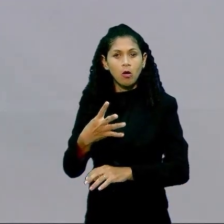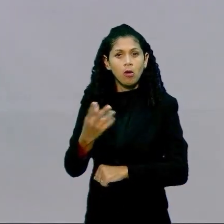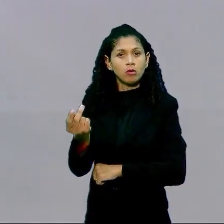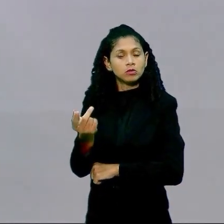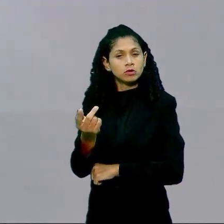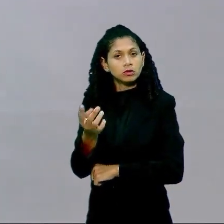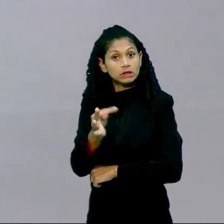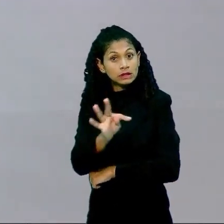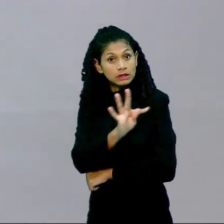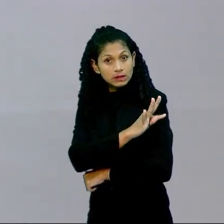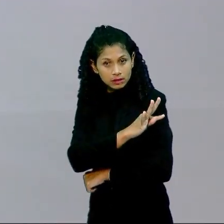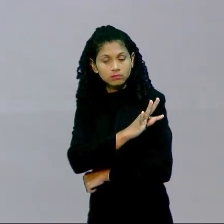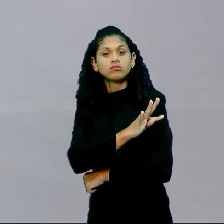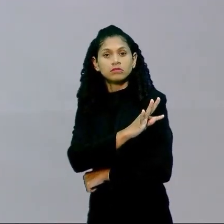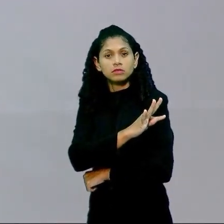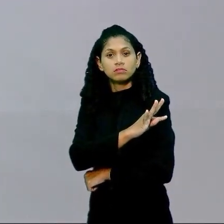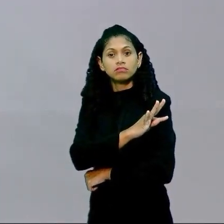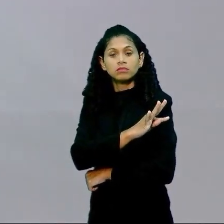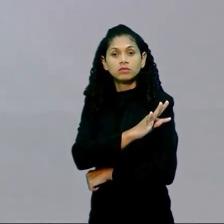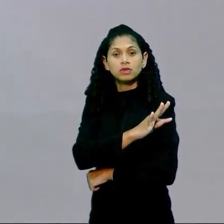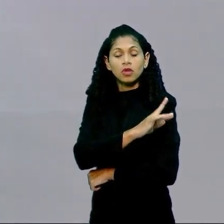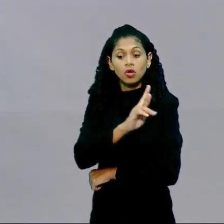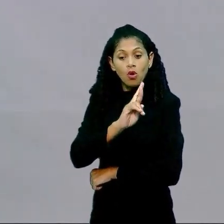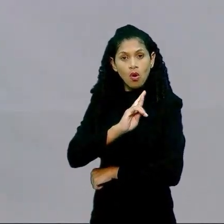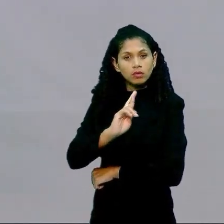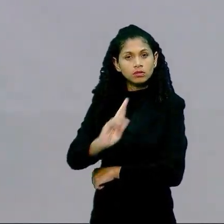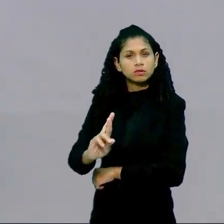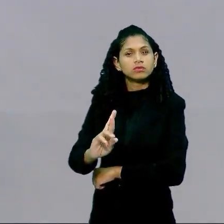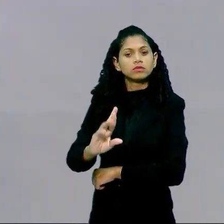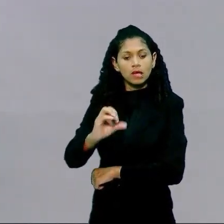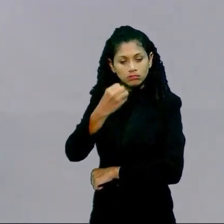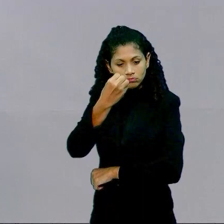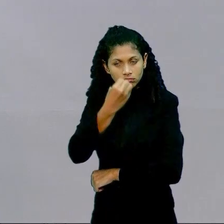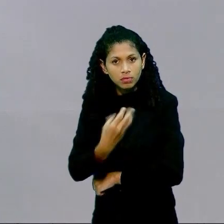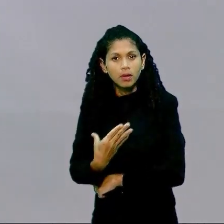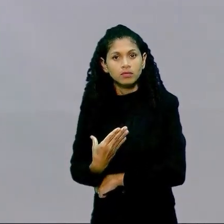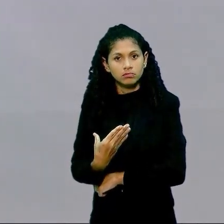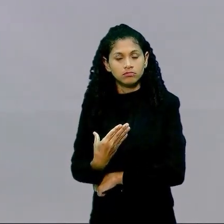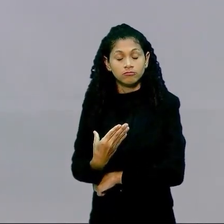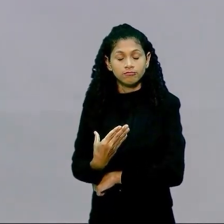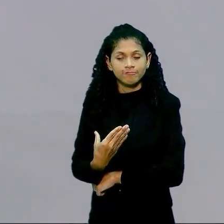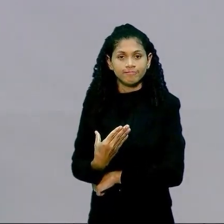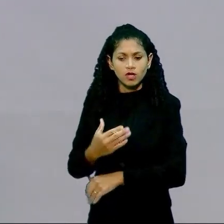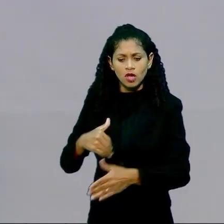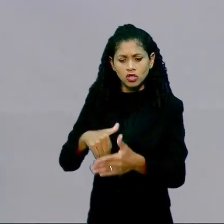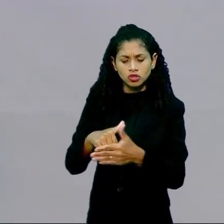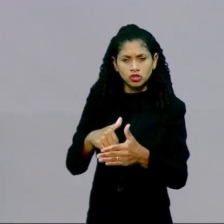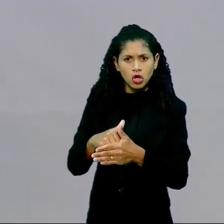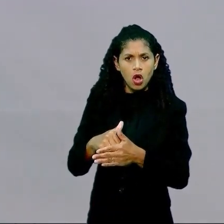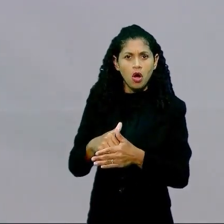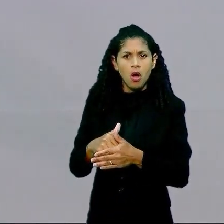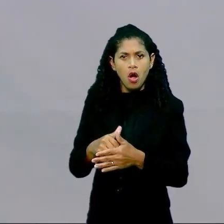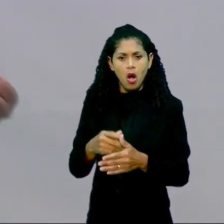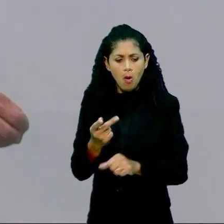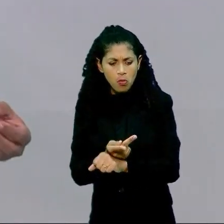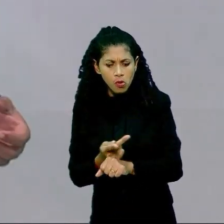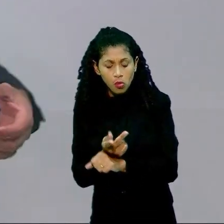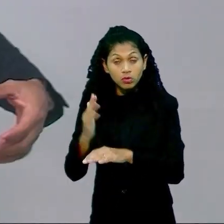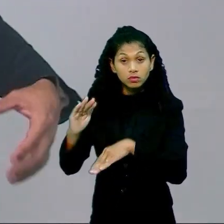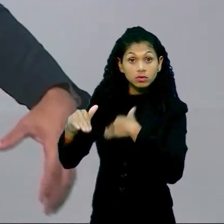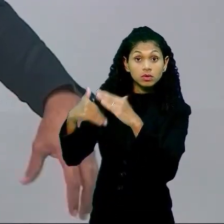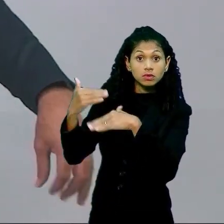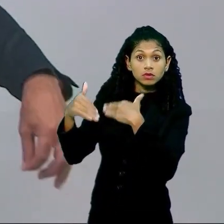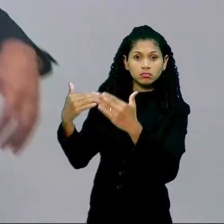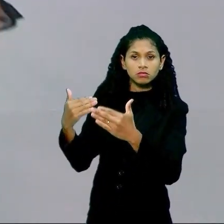satisfatório. Quem joga, joga para vivenciar, para desenvolver, não porque eu sou profissional,